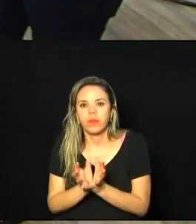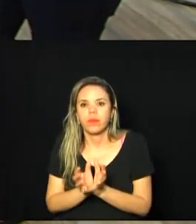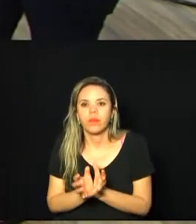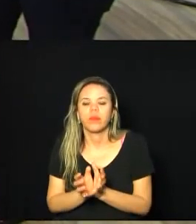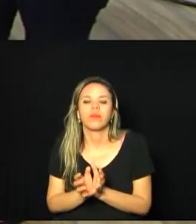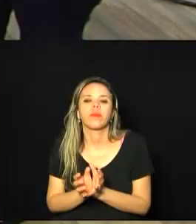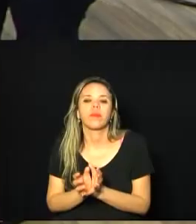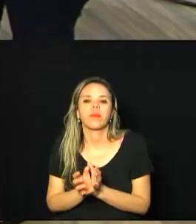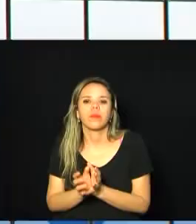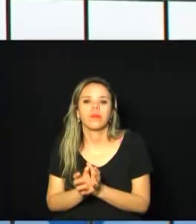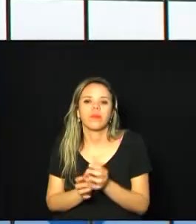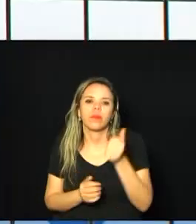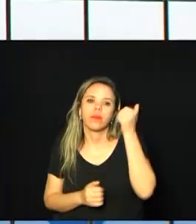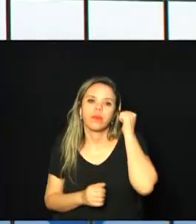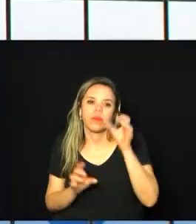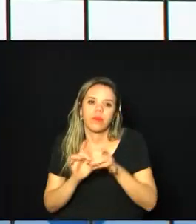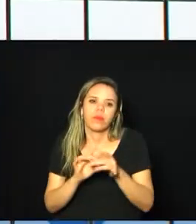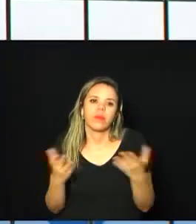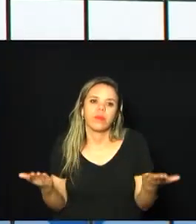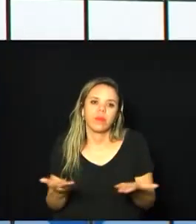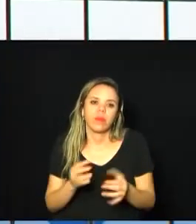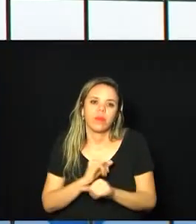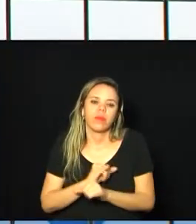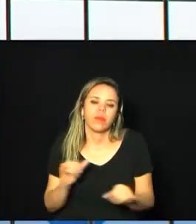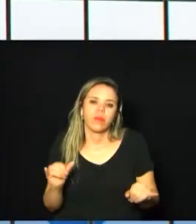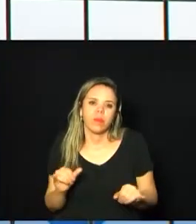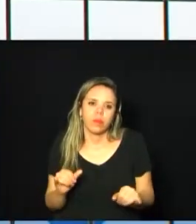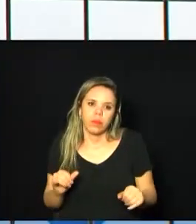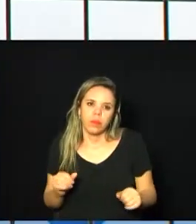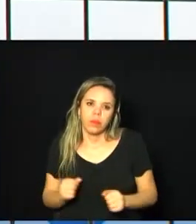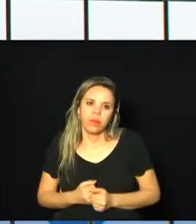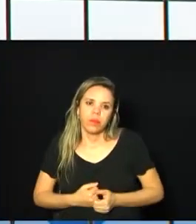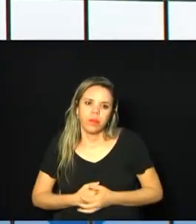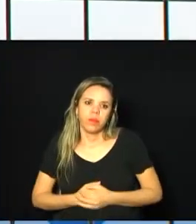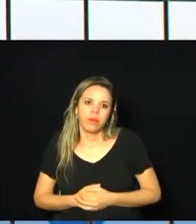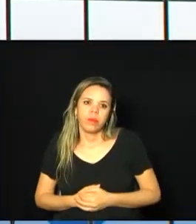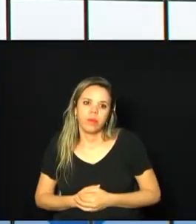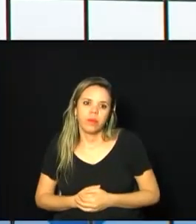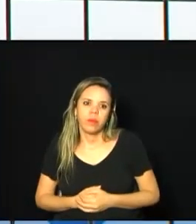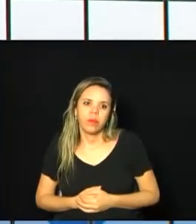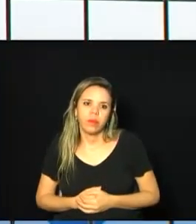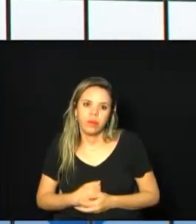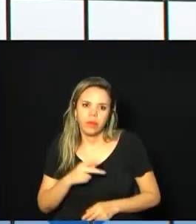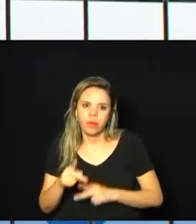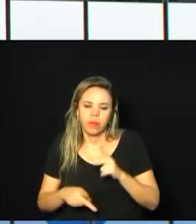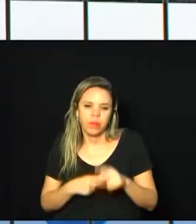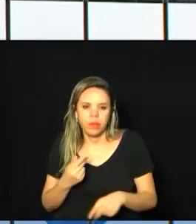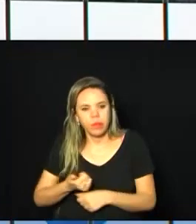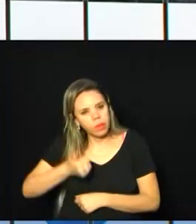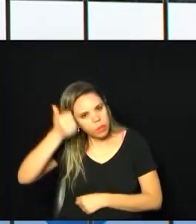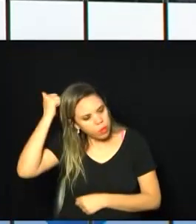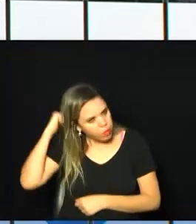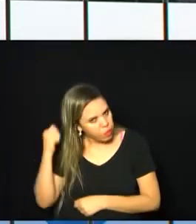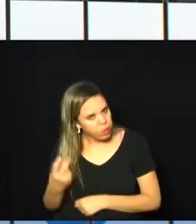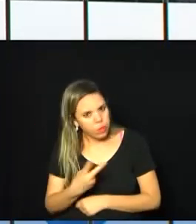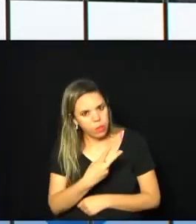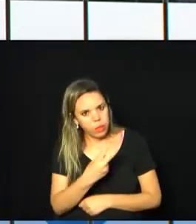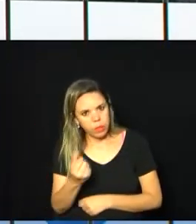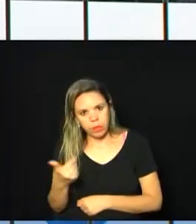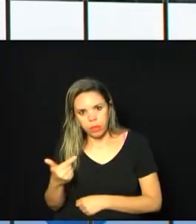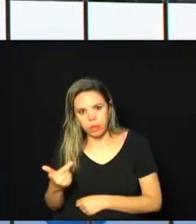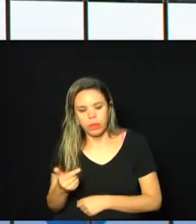da Unicamp liberou hoje a informação, ou seja, os candidatos do vestibular de